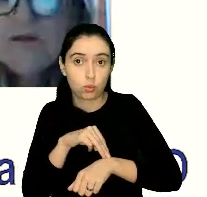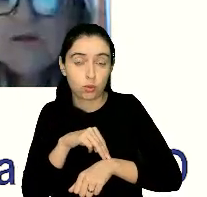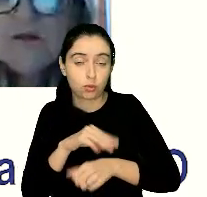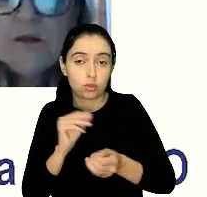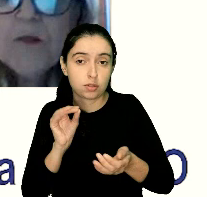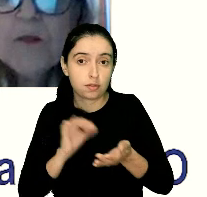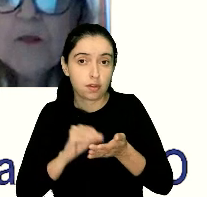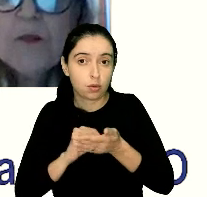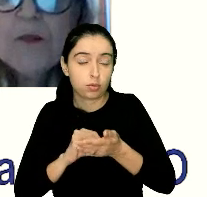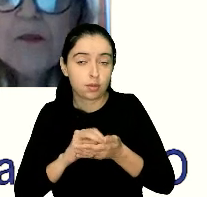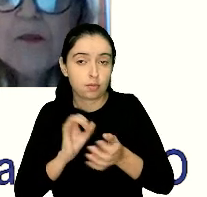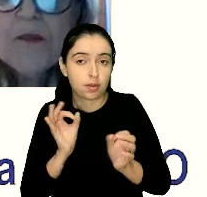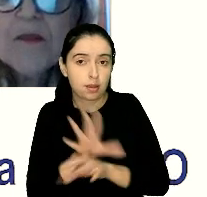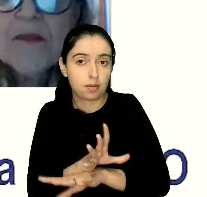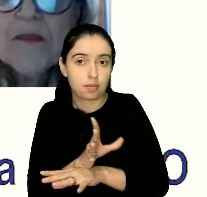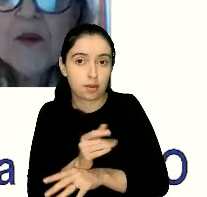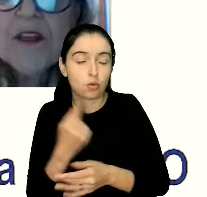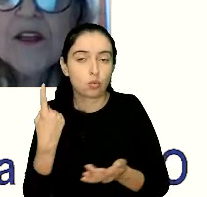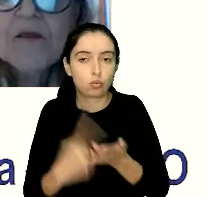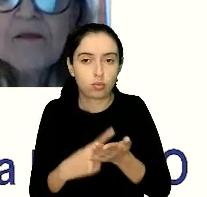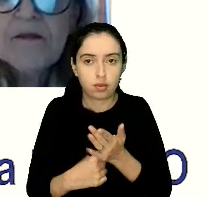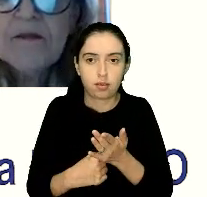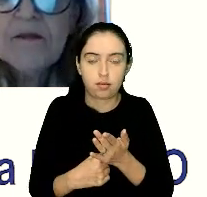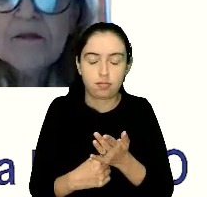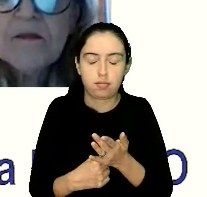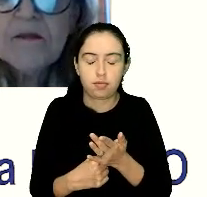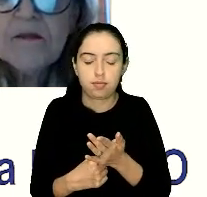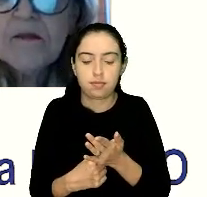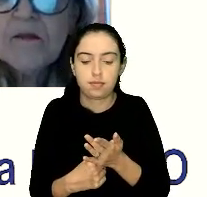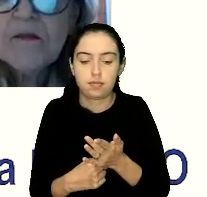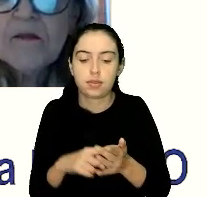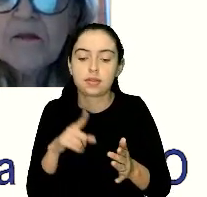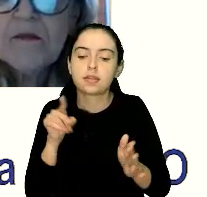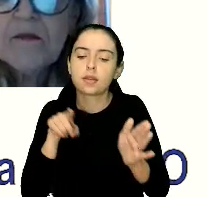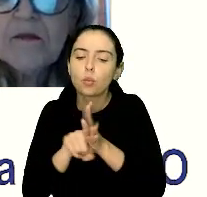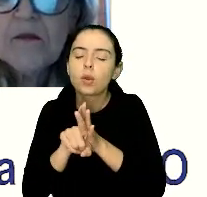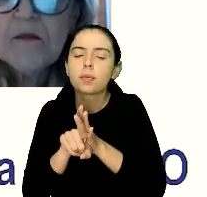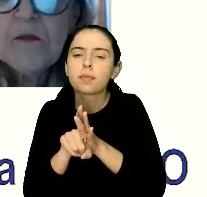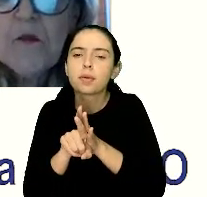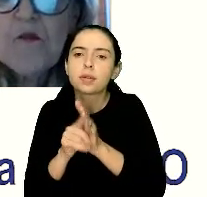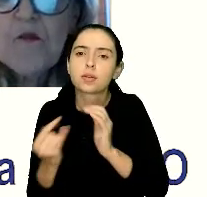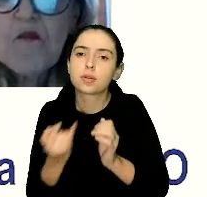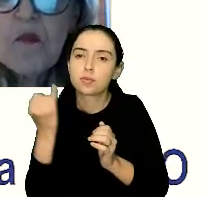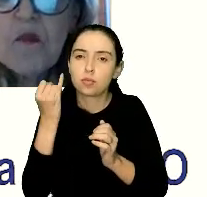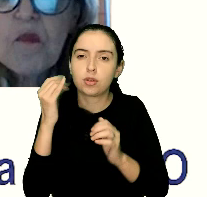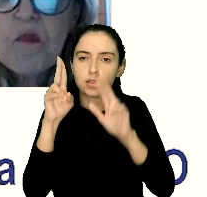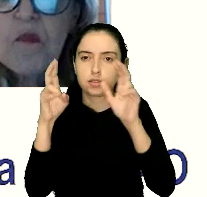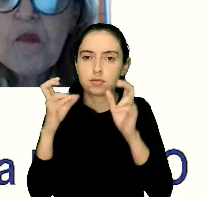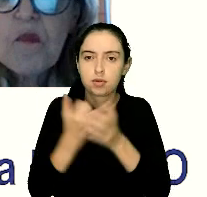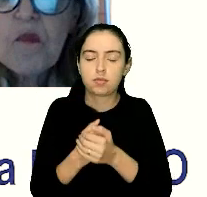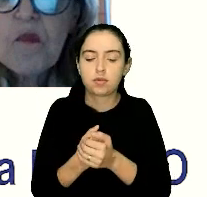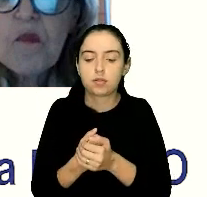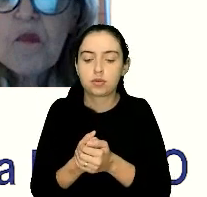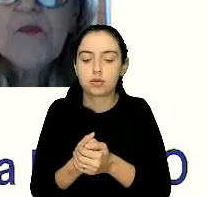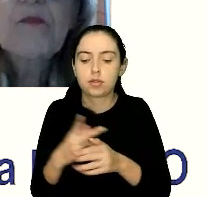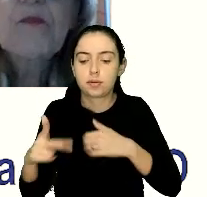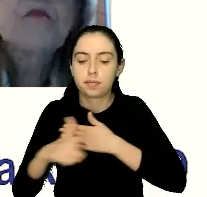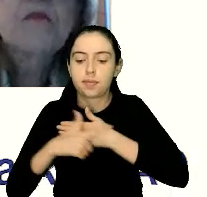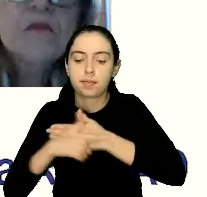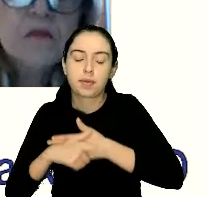gente terminar o tempo combinado. E teve uma pergunta que é importante destacar, a questão do papel do líder.